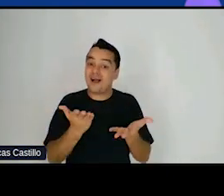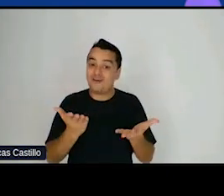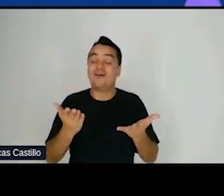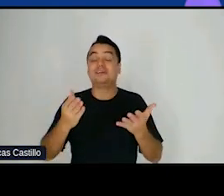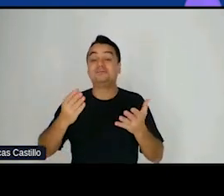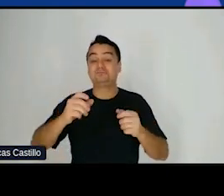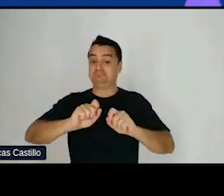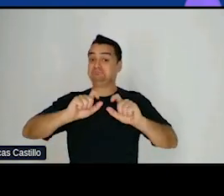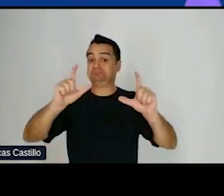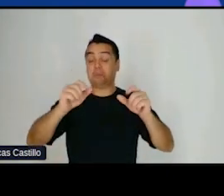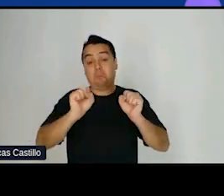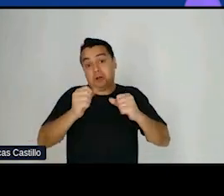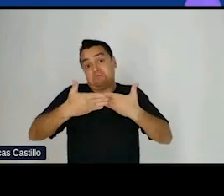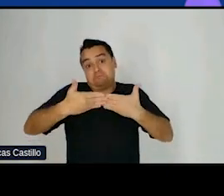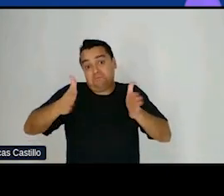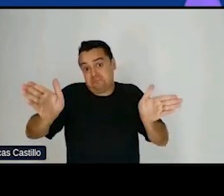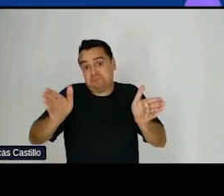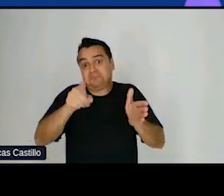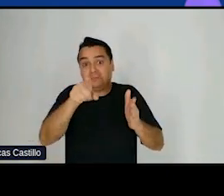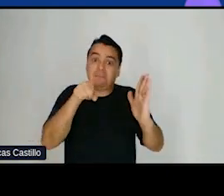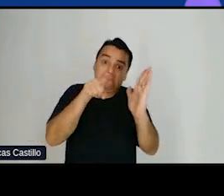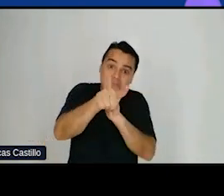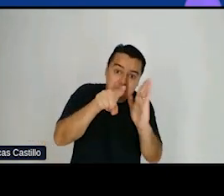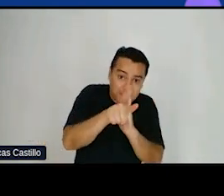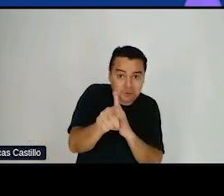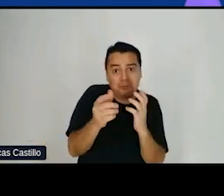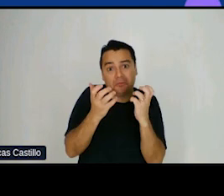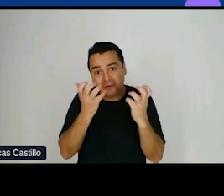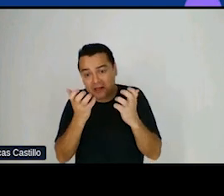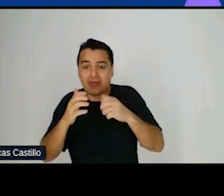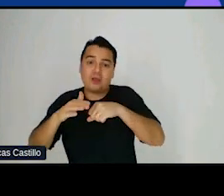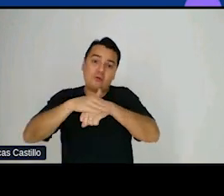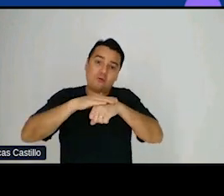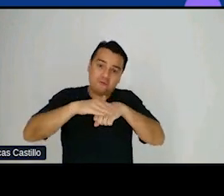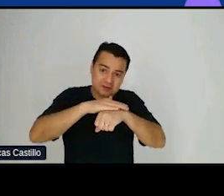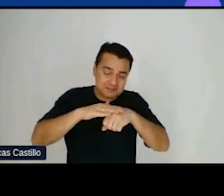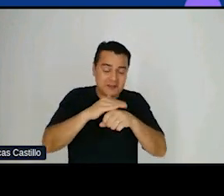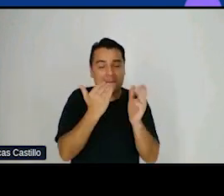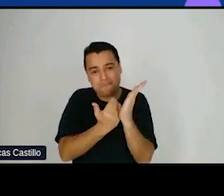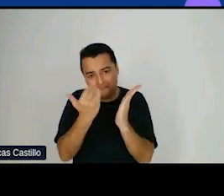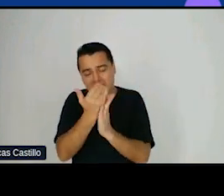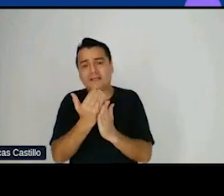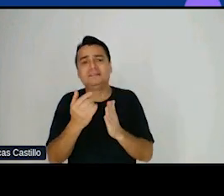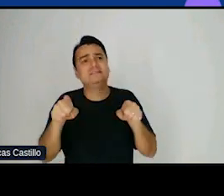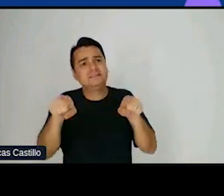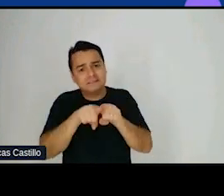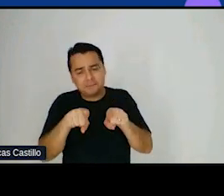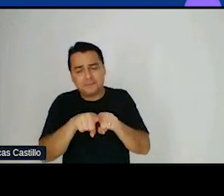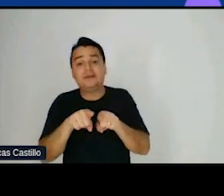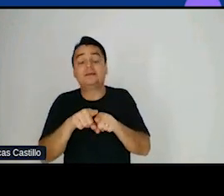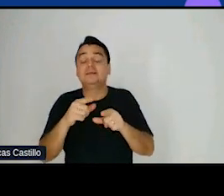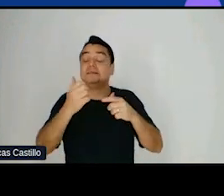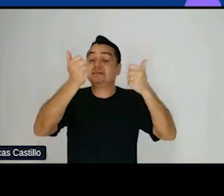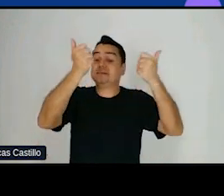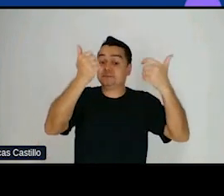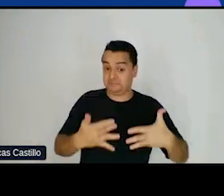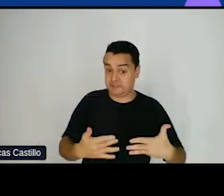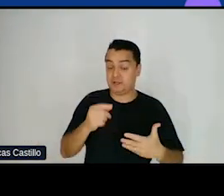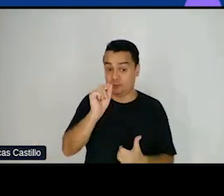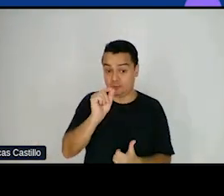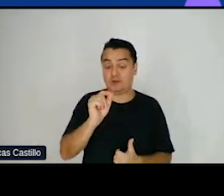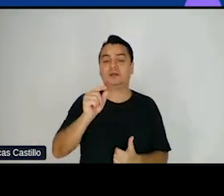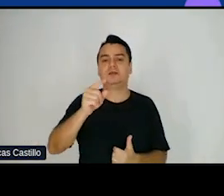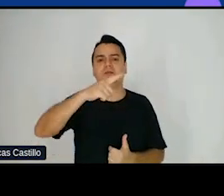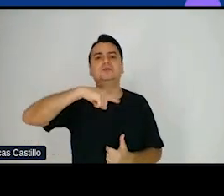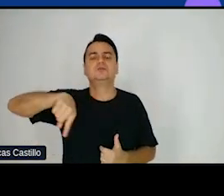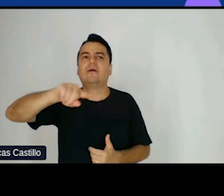alguma pergunta, gostaria de colaborar, enfim, com a gente. Mas falar também que a